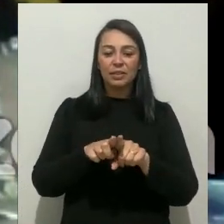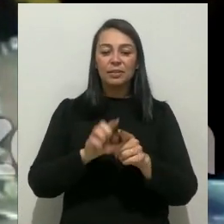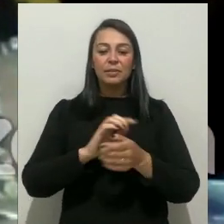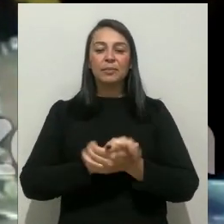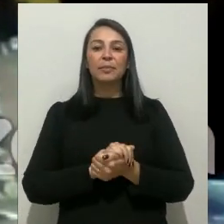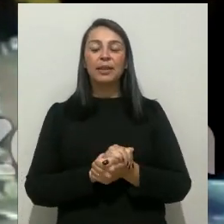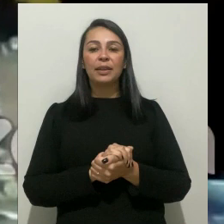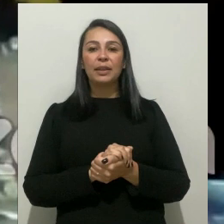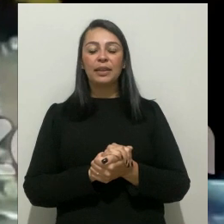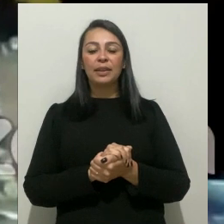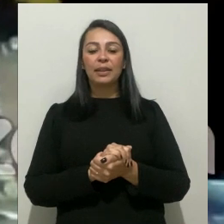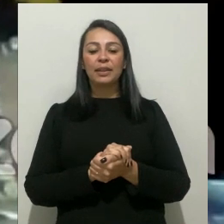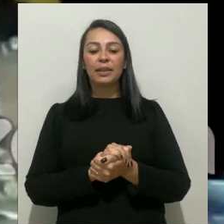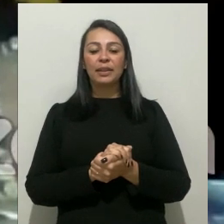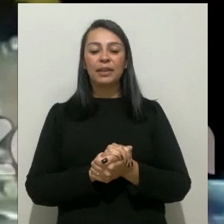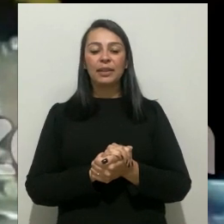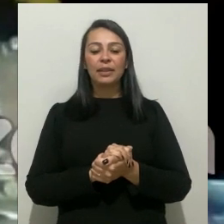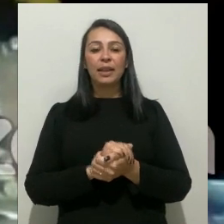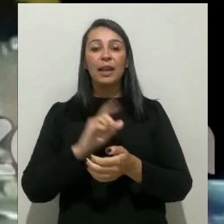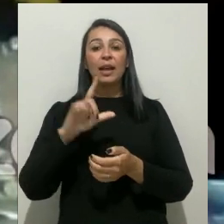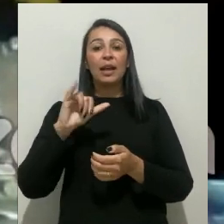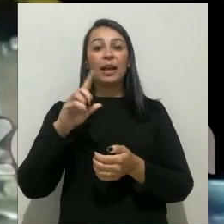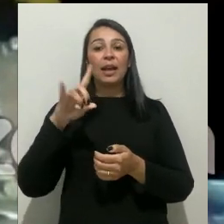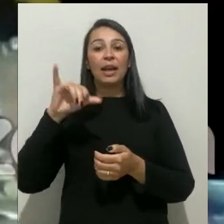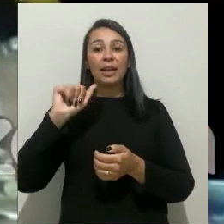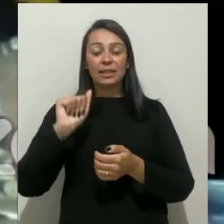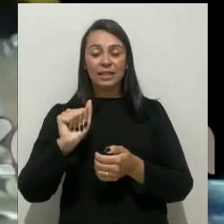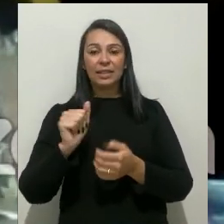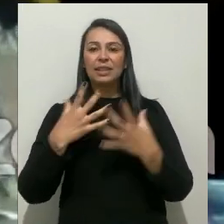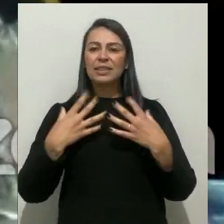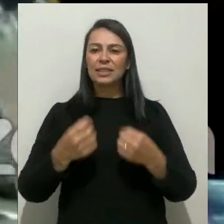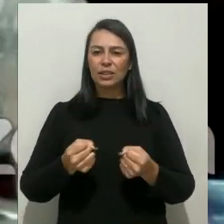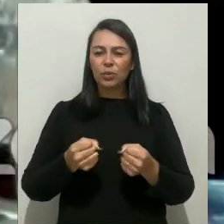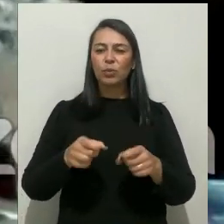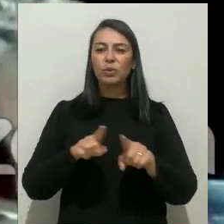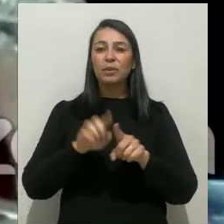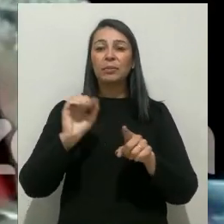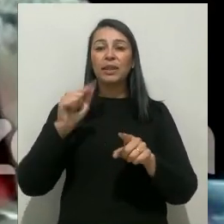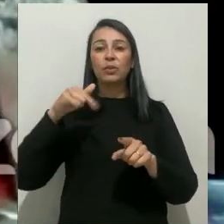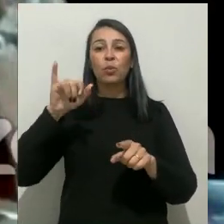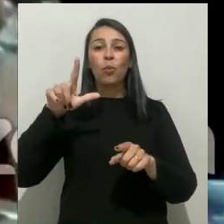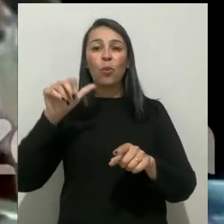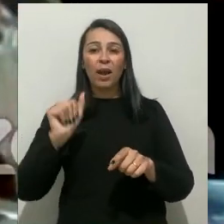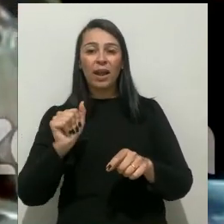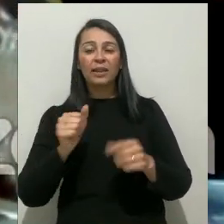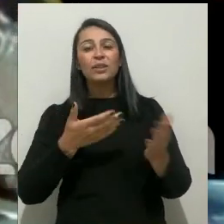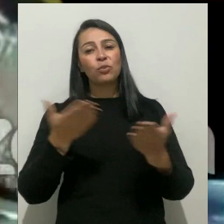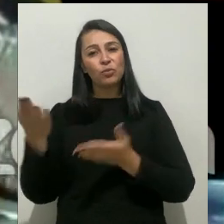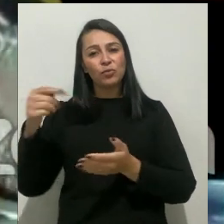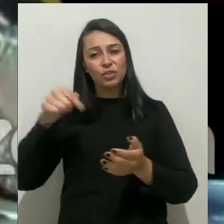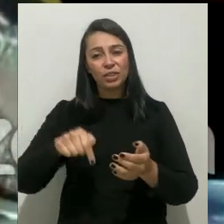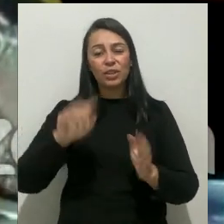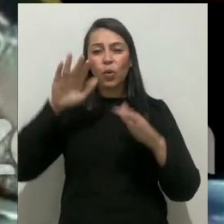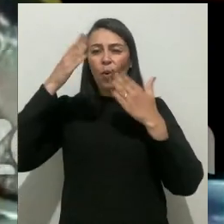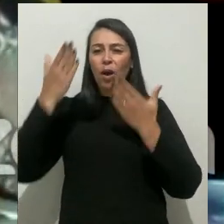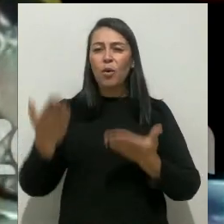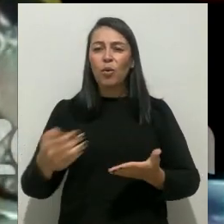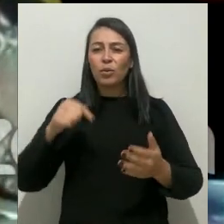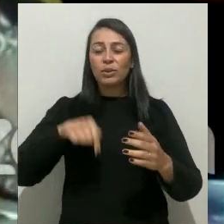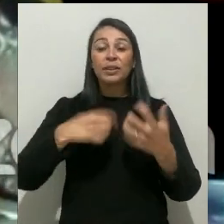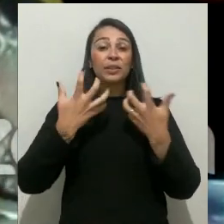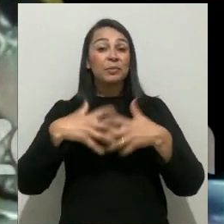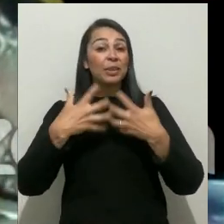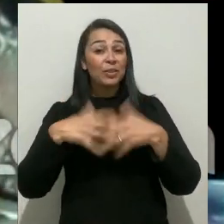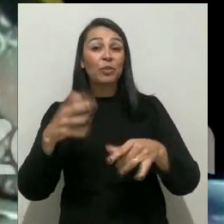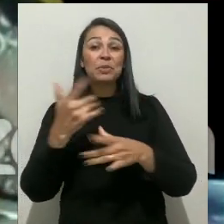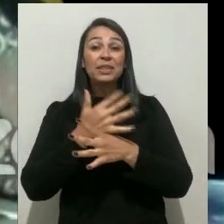que me fez esse convite de estar aqui, e a Lília, que aceitou, e o Áquila, enfim. Então, uma honra estar aqui em Petrópolis,